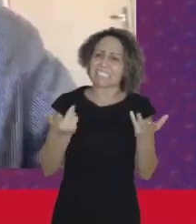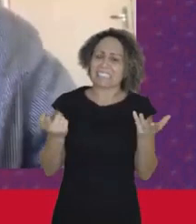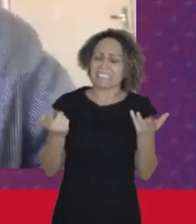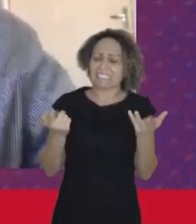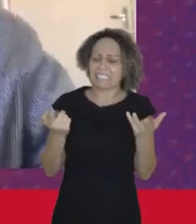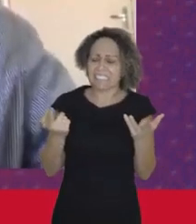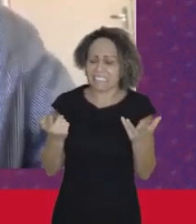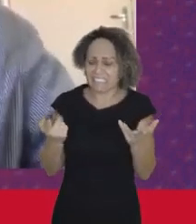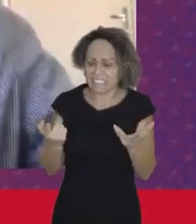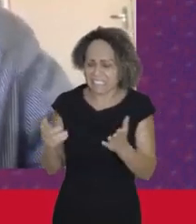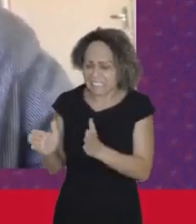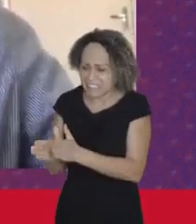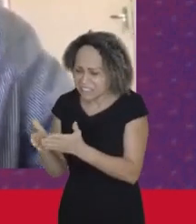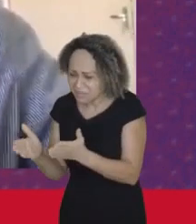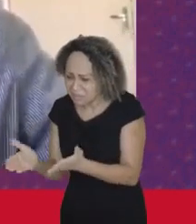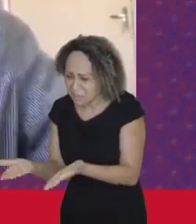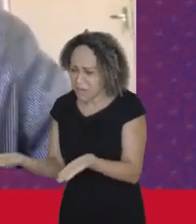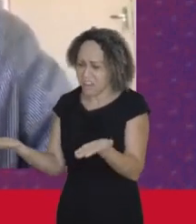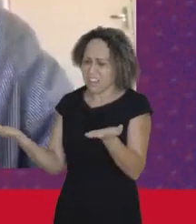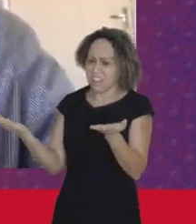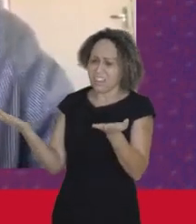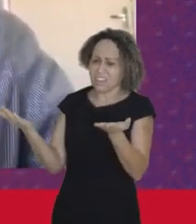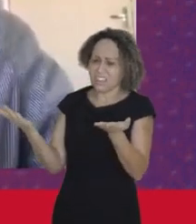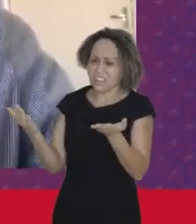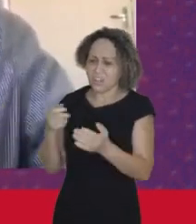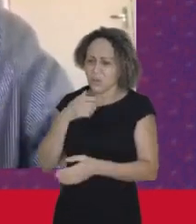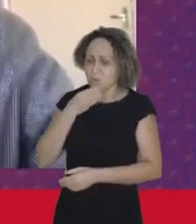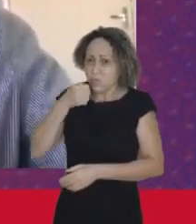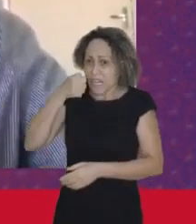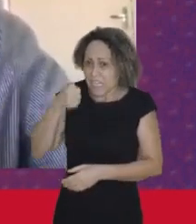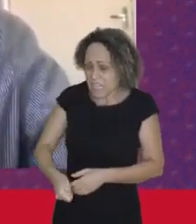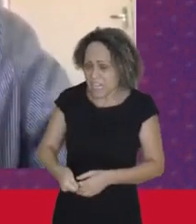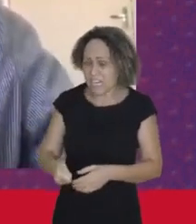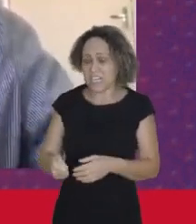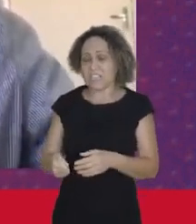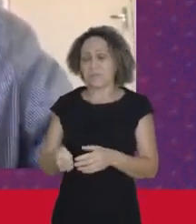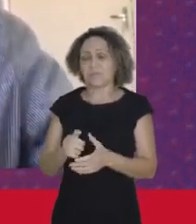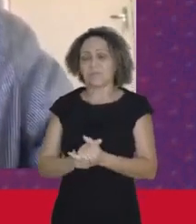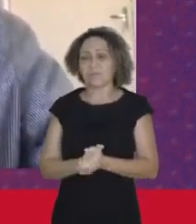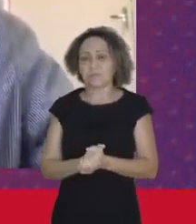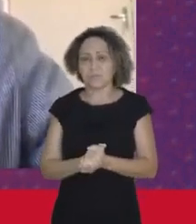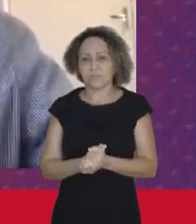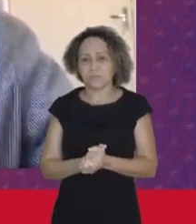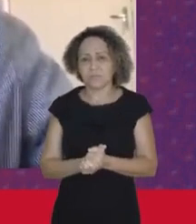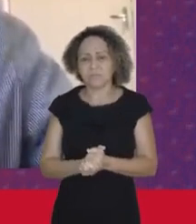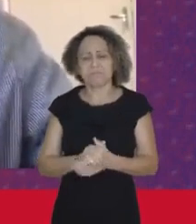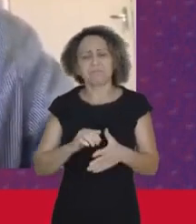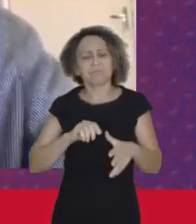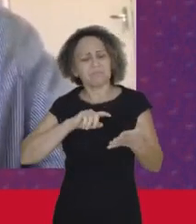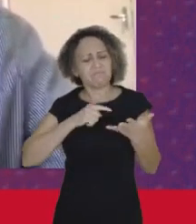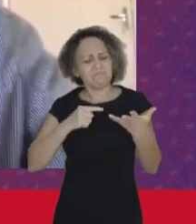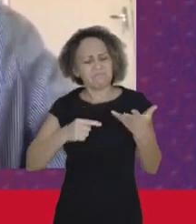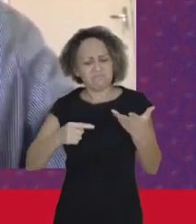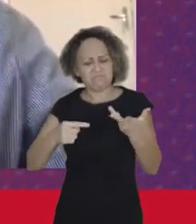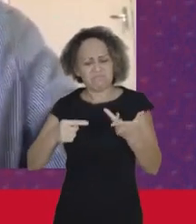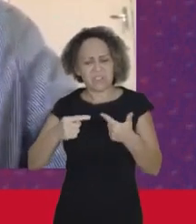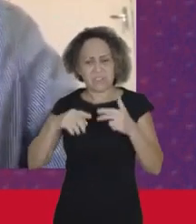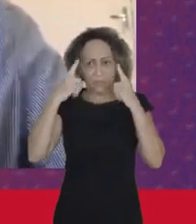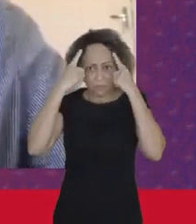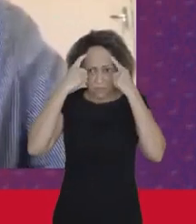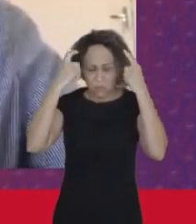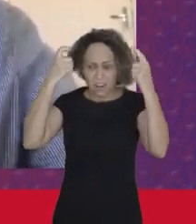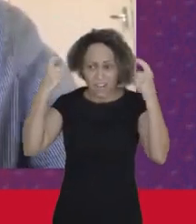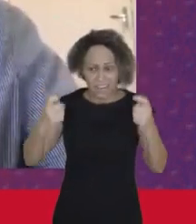do machismo, do racismo, da lesbofobia, dentre outras tantas violências.